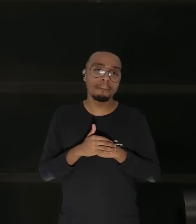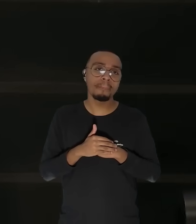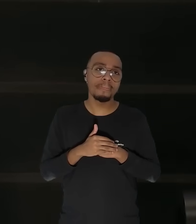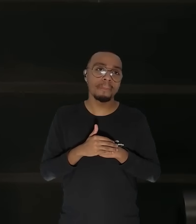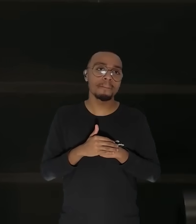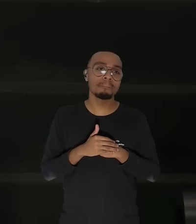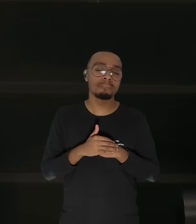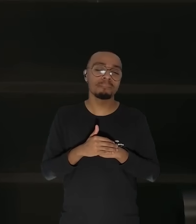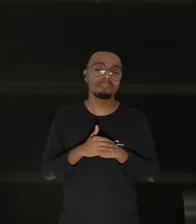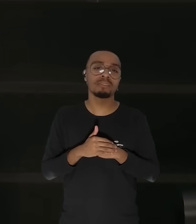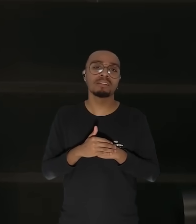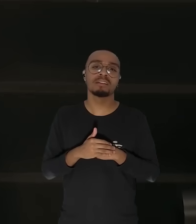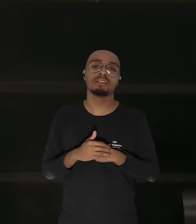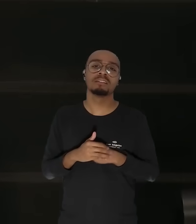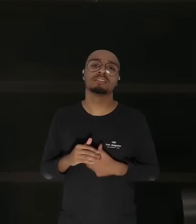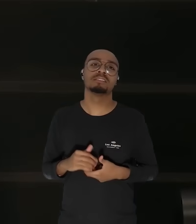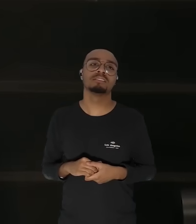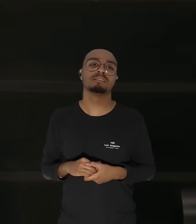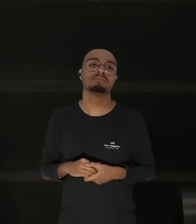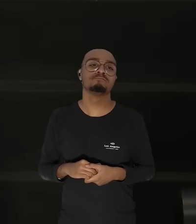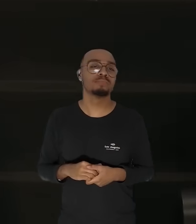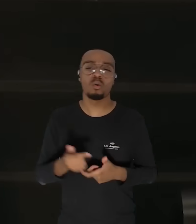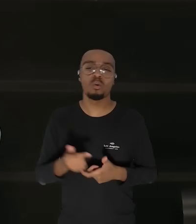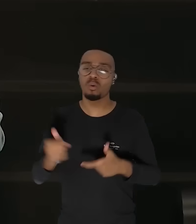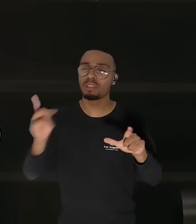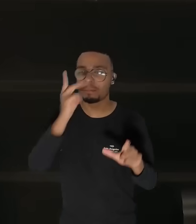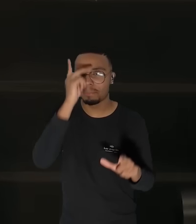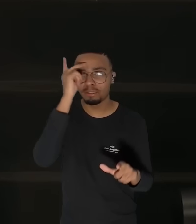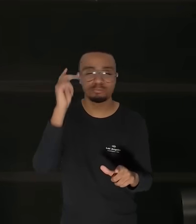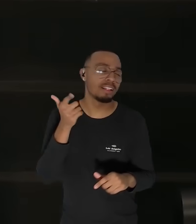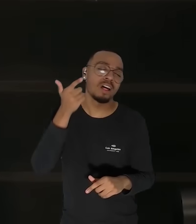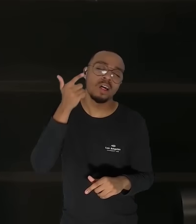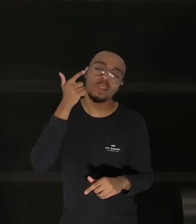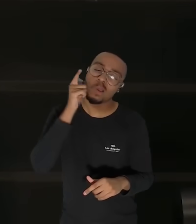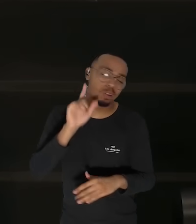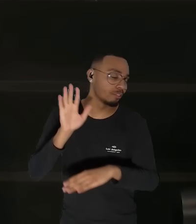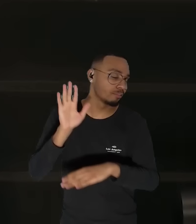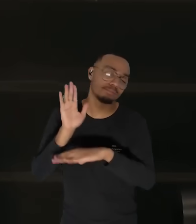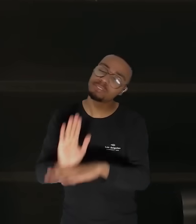não há como te ajudar. Ninguém pode te ajudar.